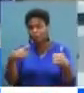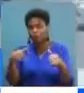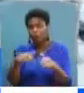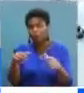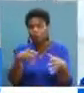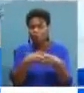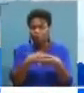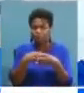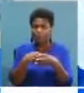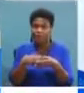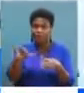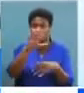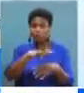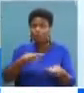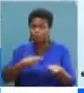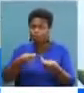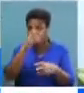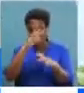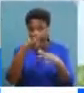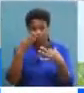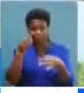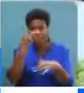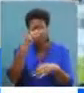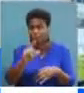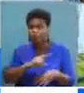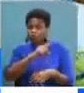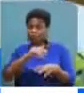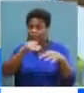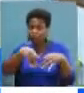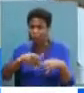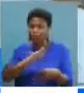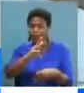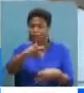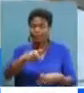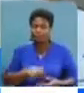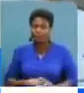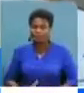Comitê Regional para a Gestão de Desastres na África Ocidental termina amanhã.